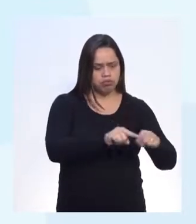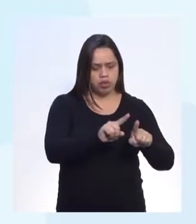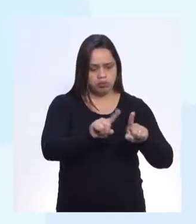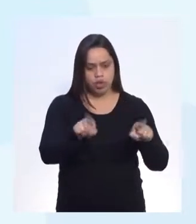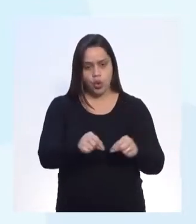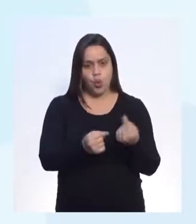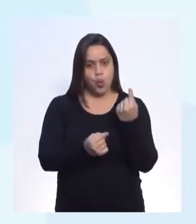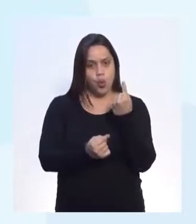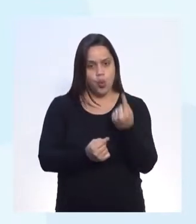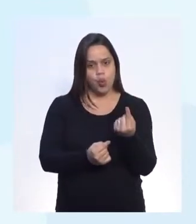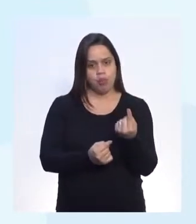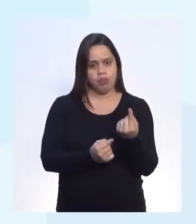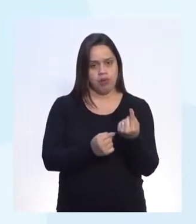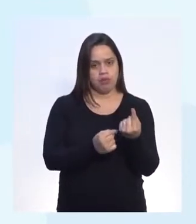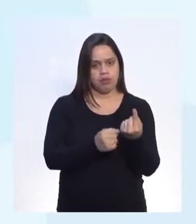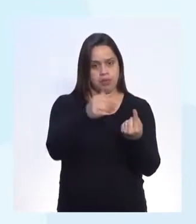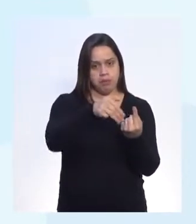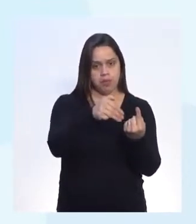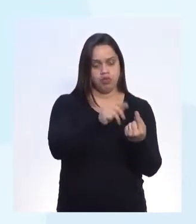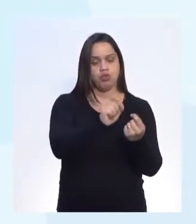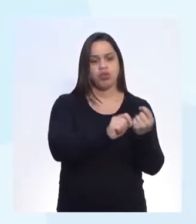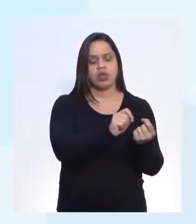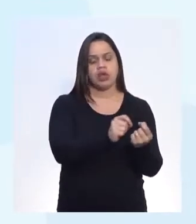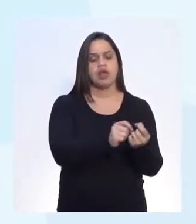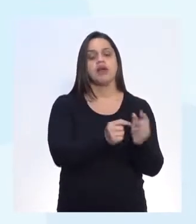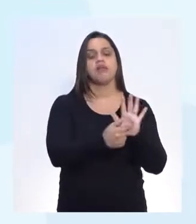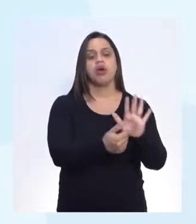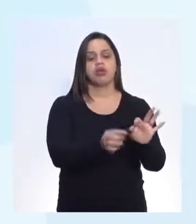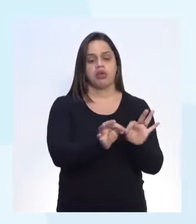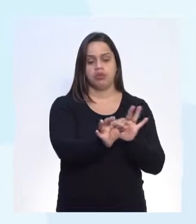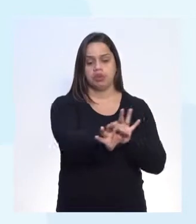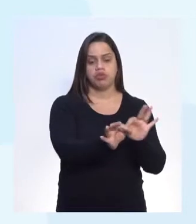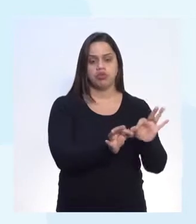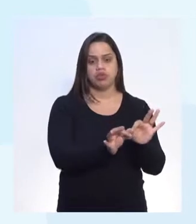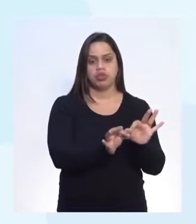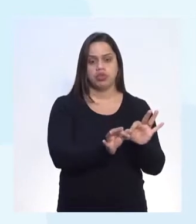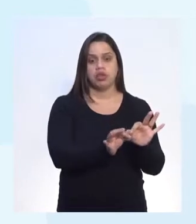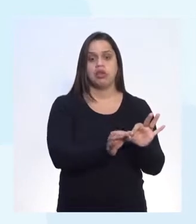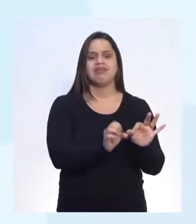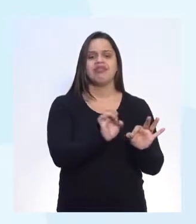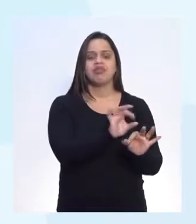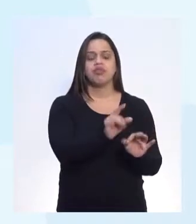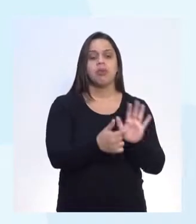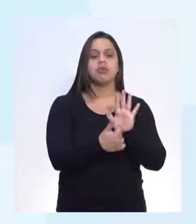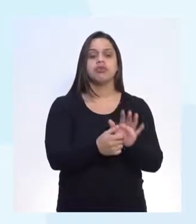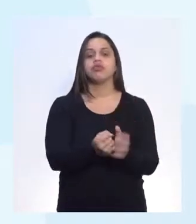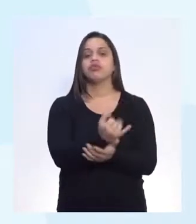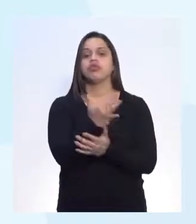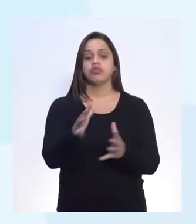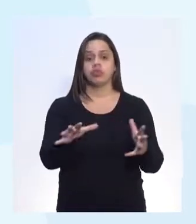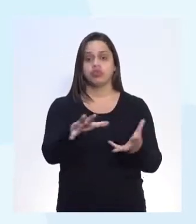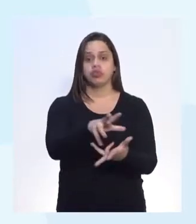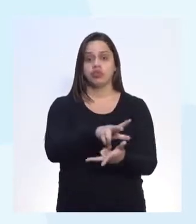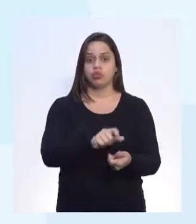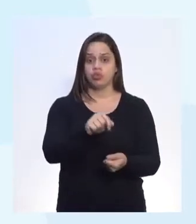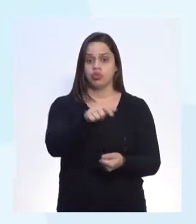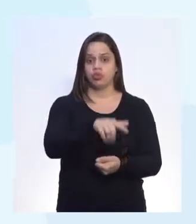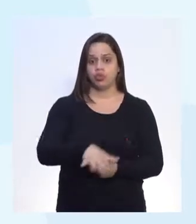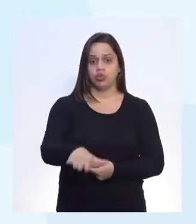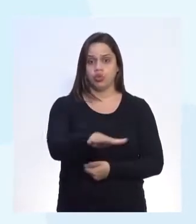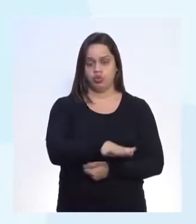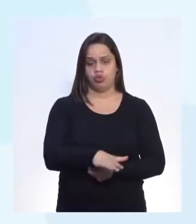de medida, indique o total da área do terreno. Essa é fácil, hein, Osmar? Tranquilo, né,